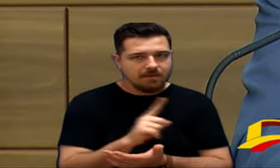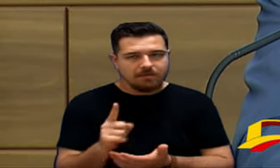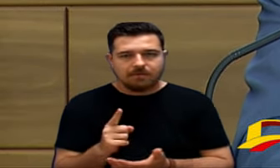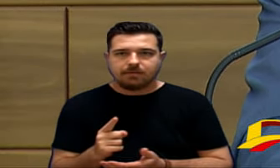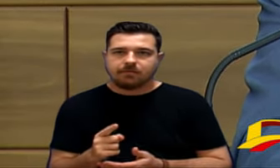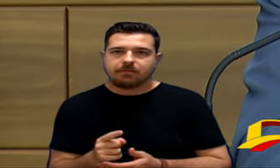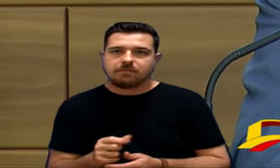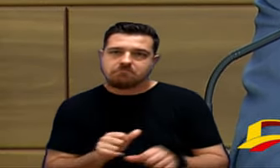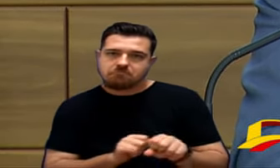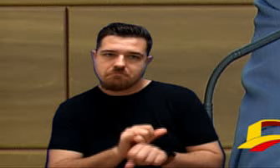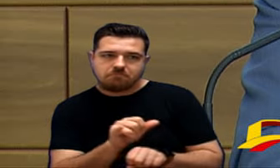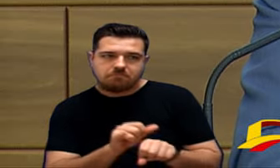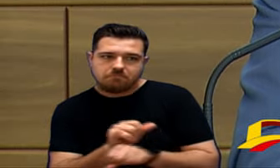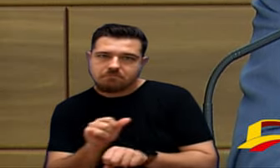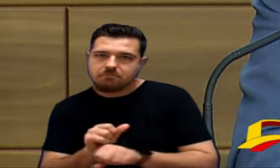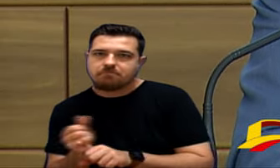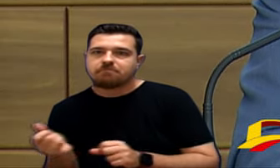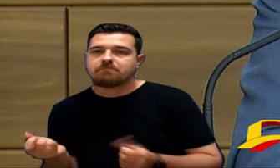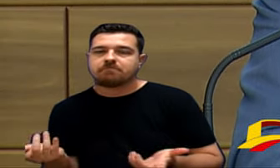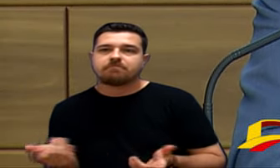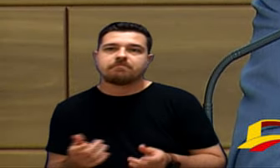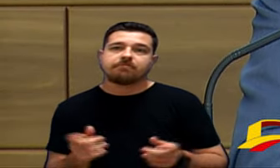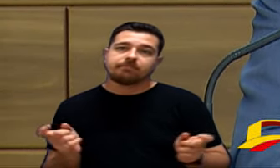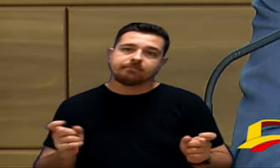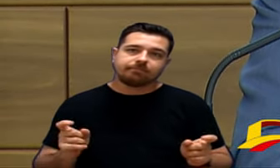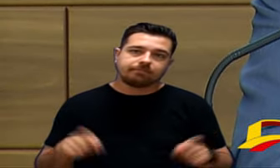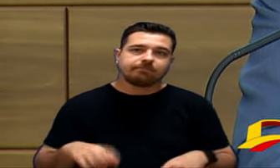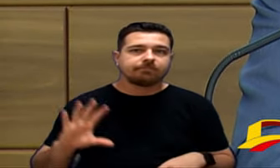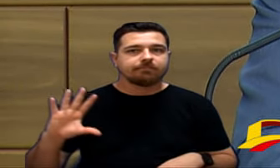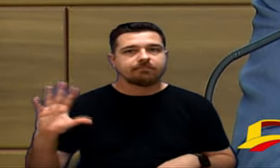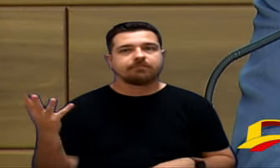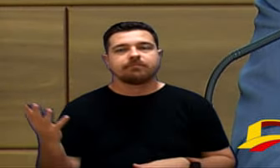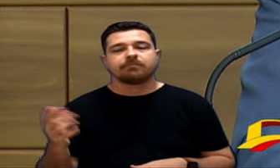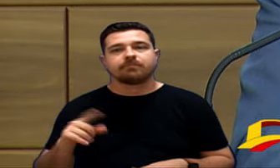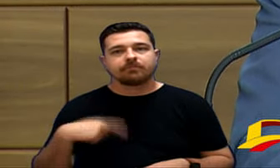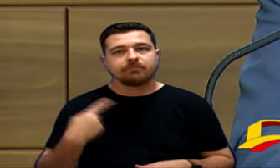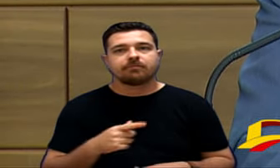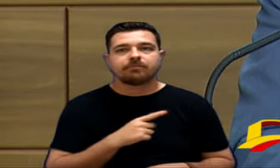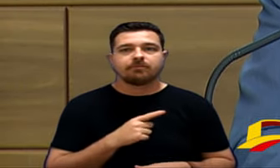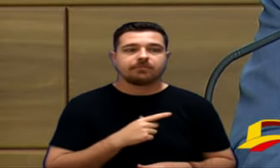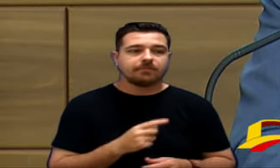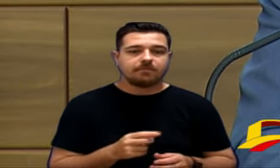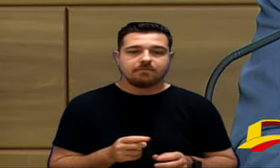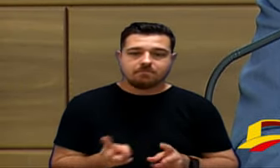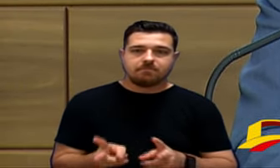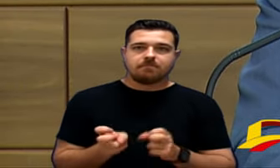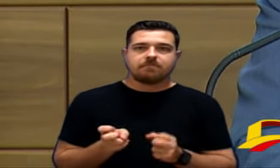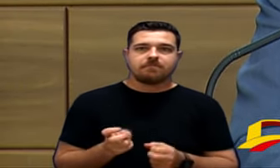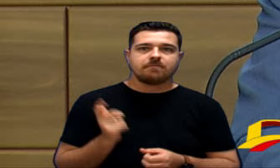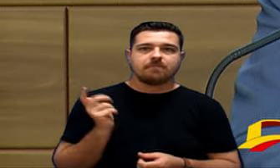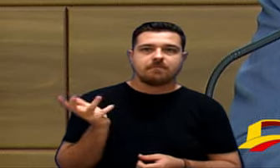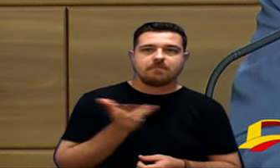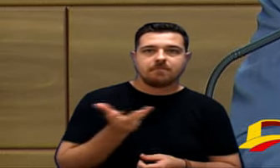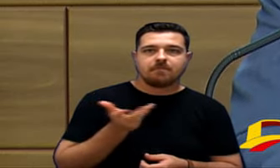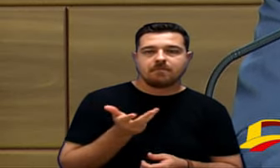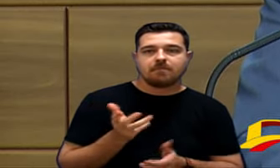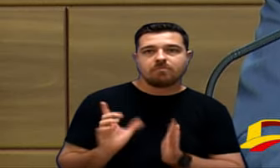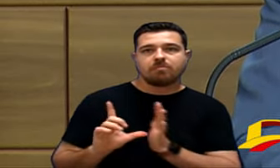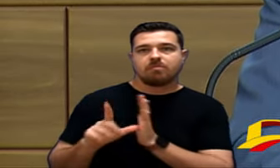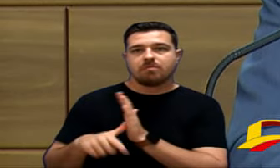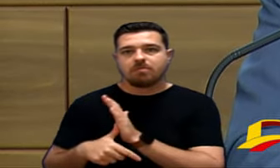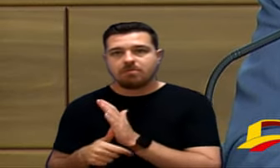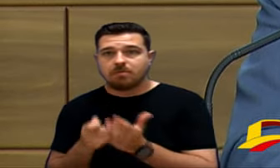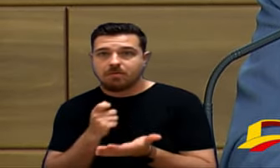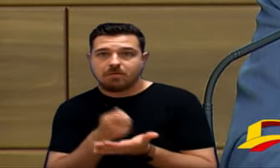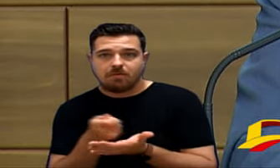gente já se deparou com isso E aí nós temos algumas questões né normalmente tão logo identificado que uma empresa está atrasando qualquer tipo de